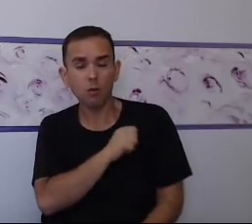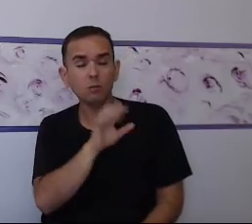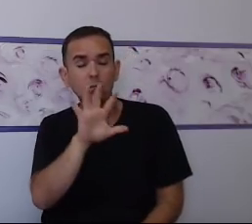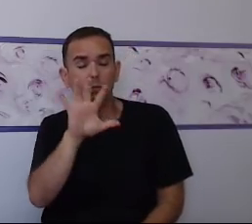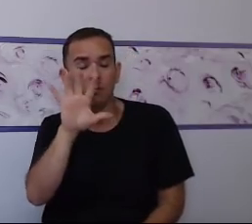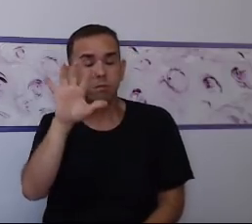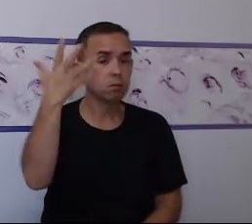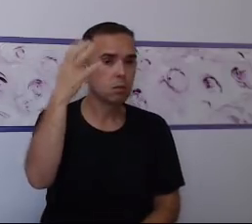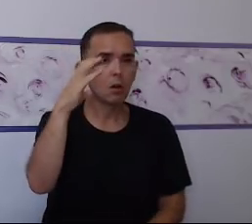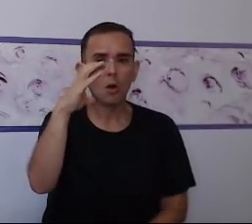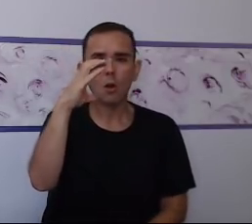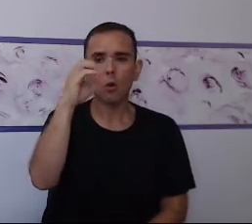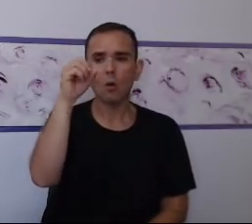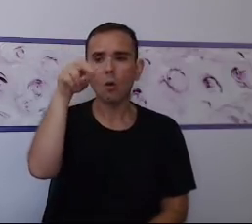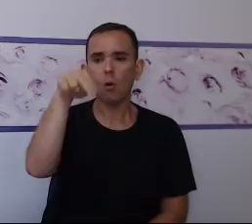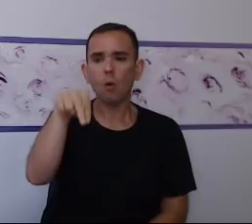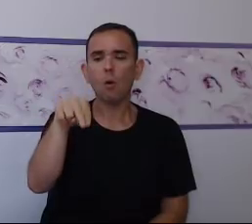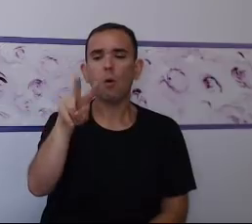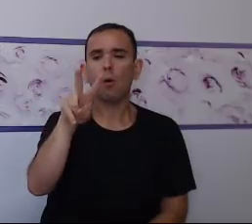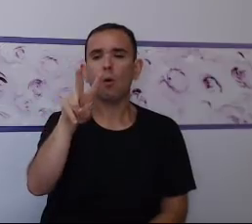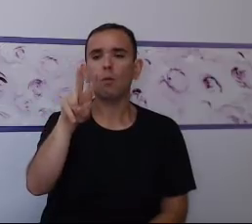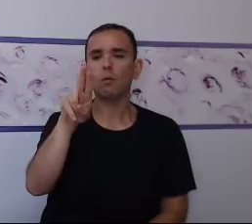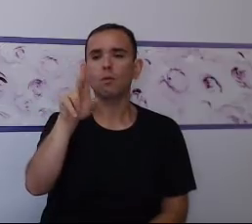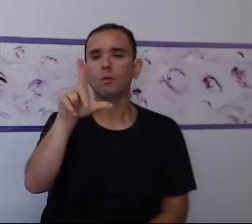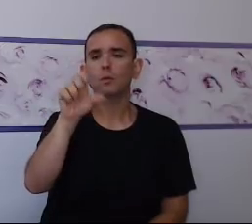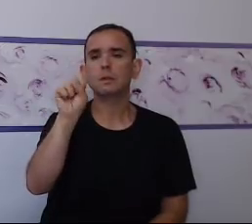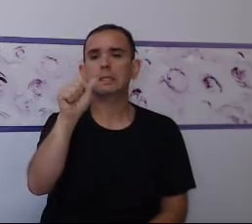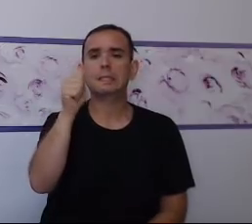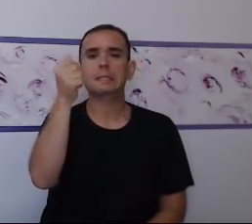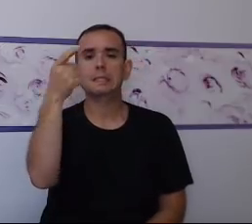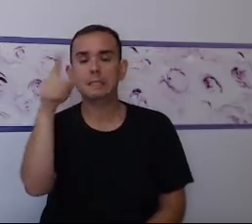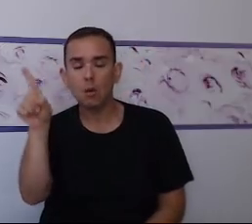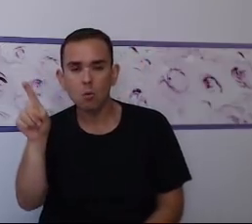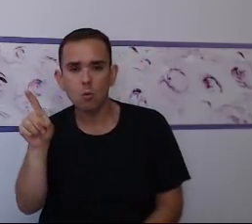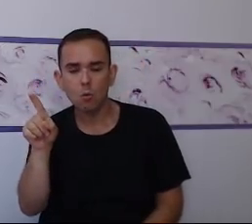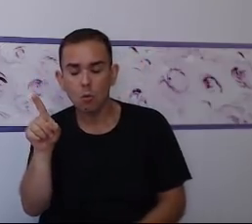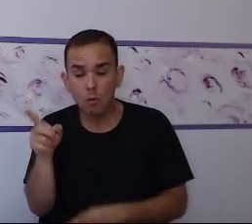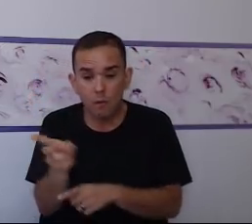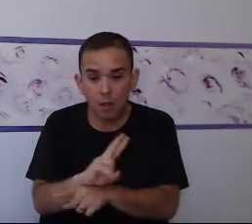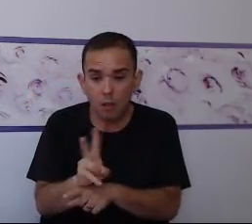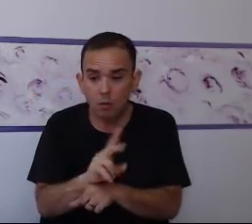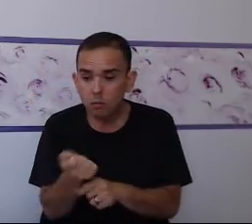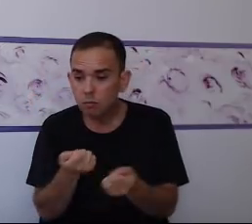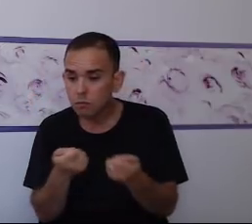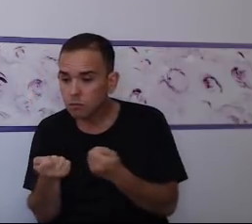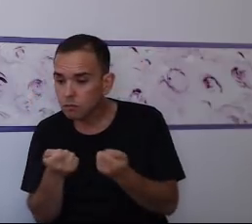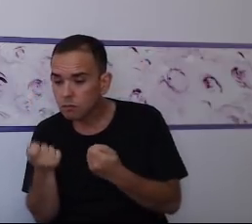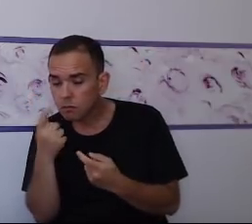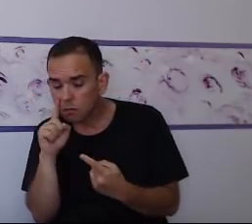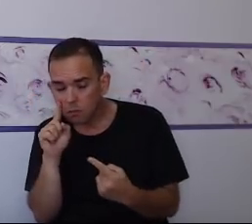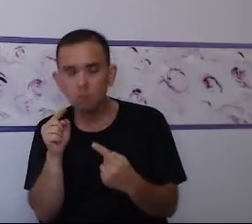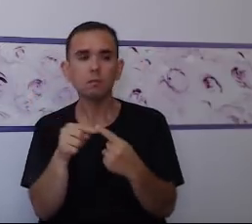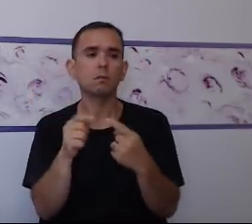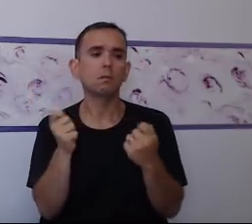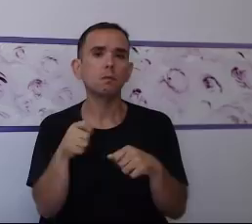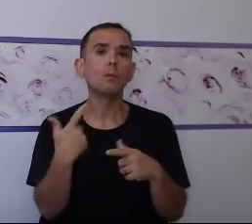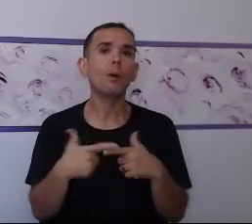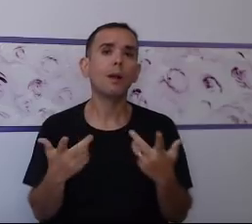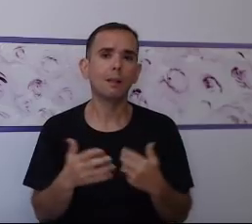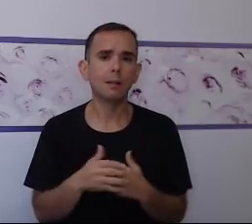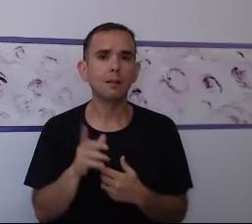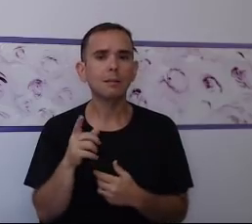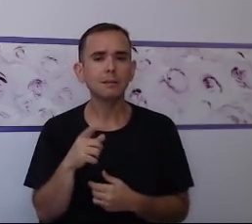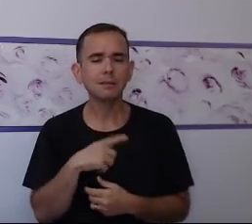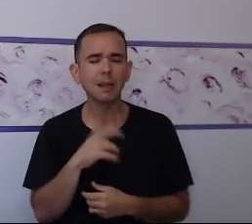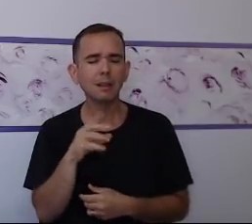convulsionar. Então, nós podemos estar estimulando ele, estar mediando o conhecimento e esse aluno vir a convulsionar. Por quê? Porque ele já